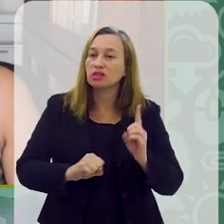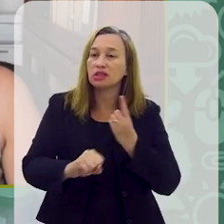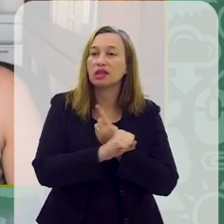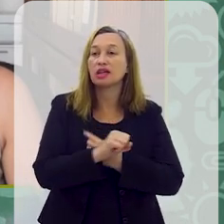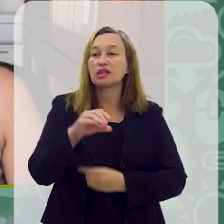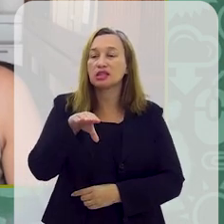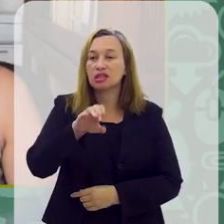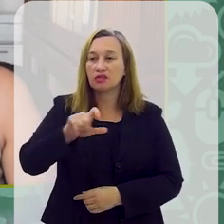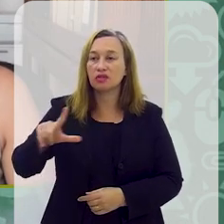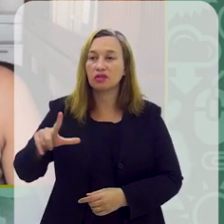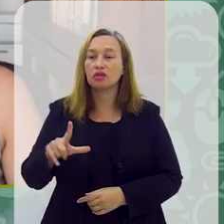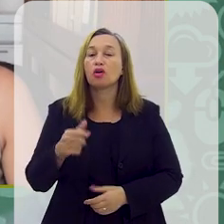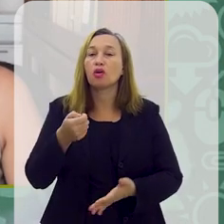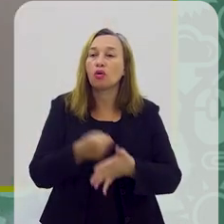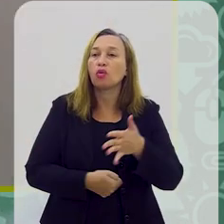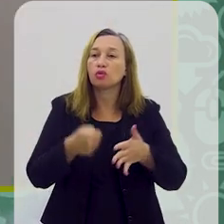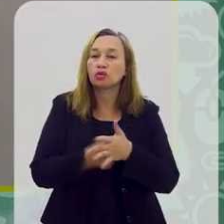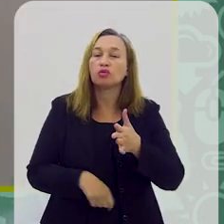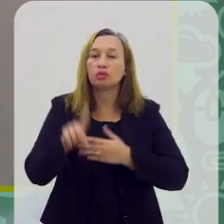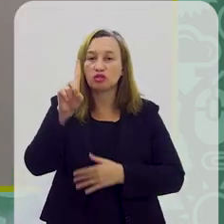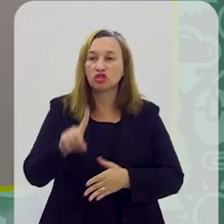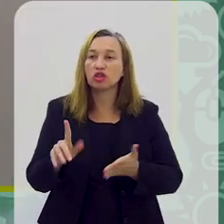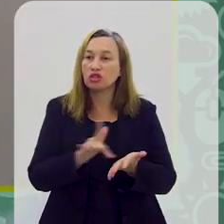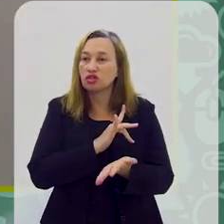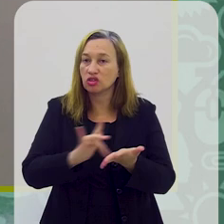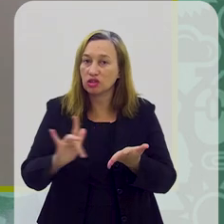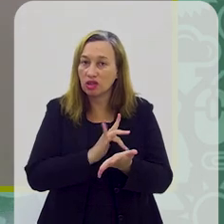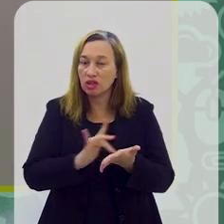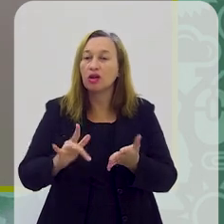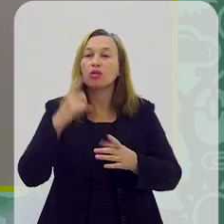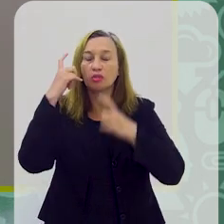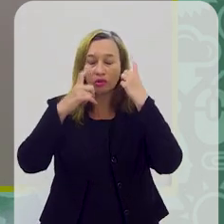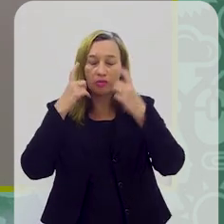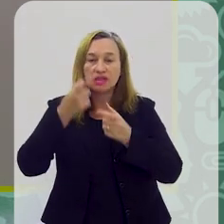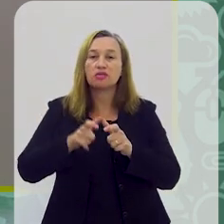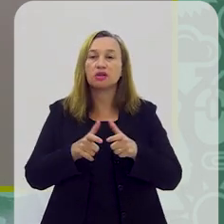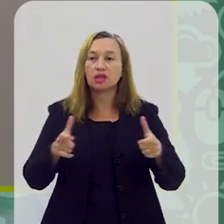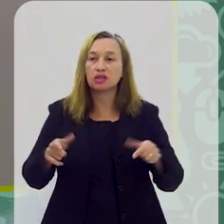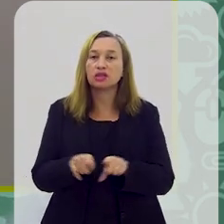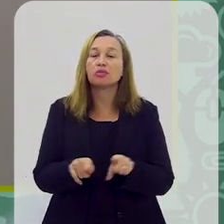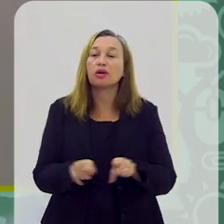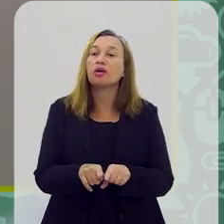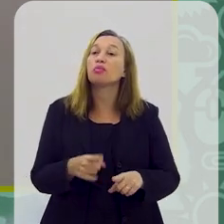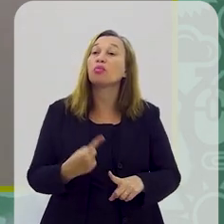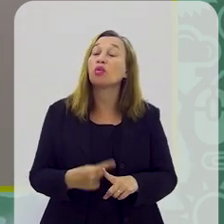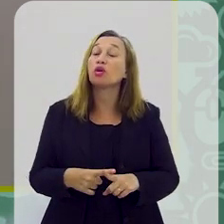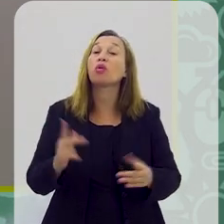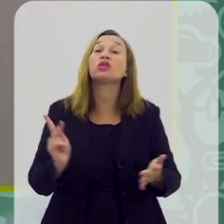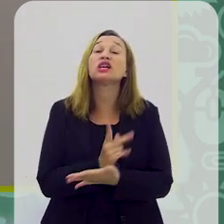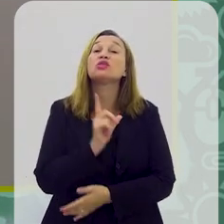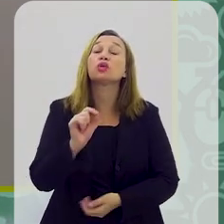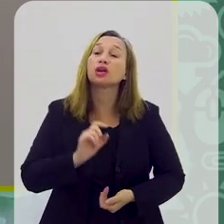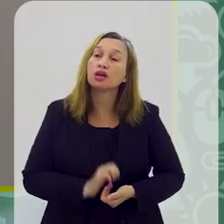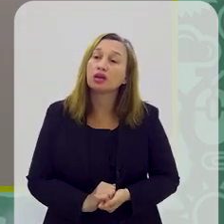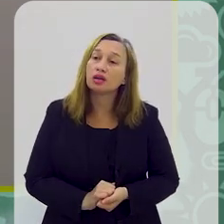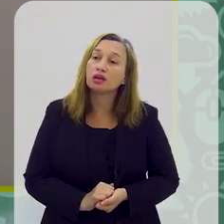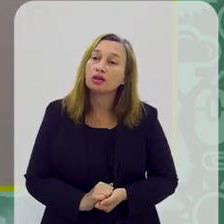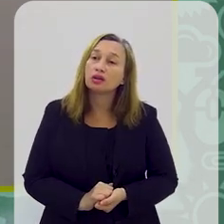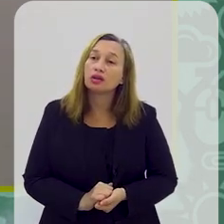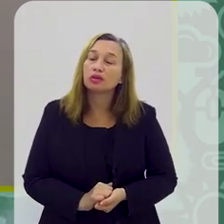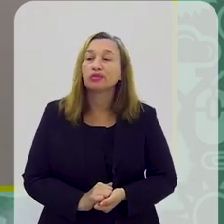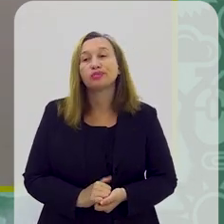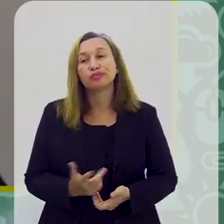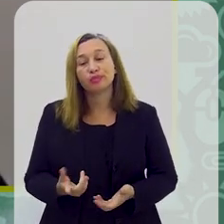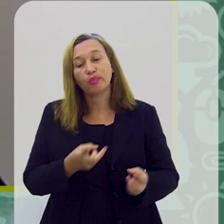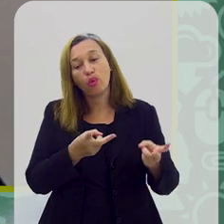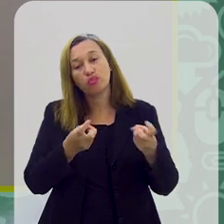organizações da sociedade civil que lutam por direitos digitais, existe uma preocupação muito grande, porque o que que